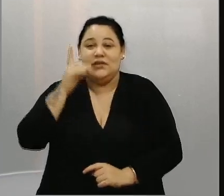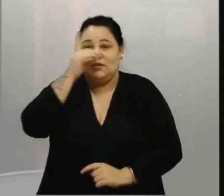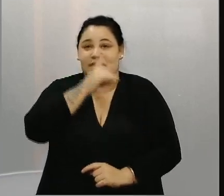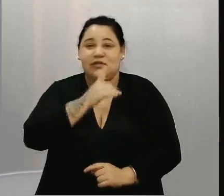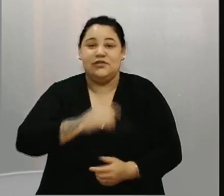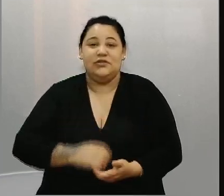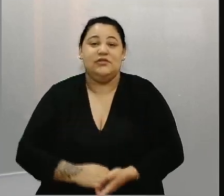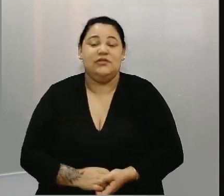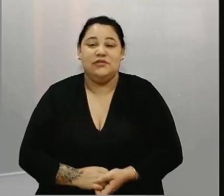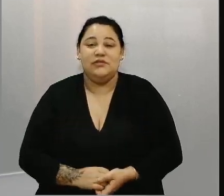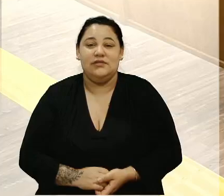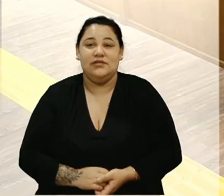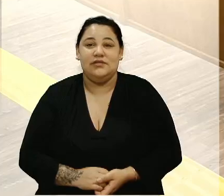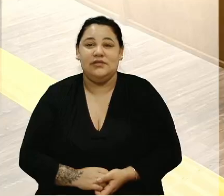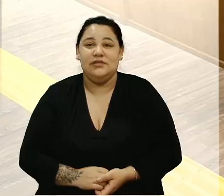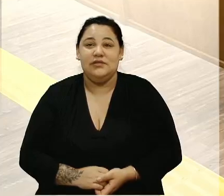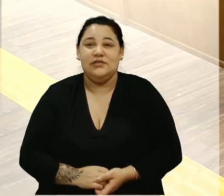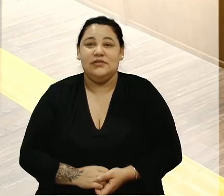bonito. Obrigado.